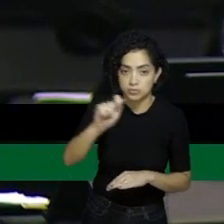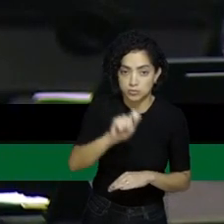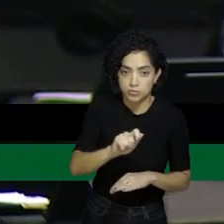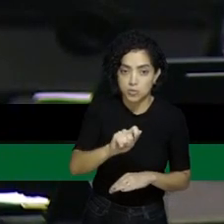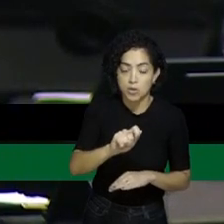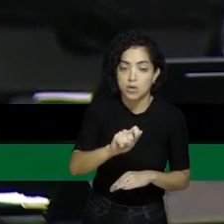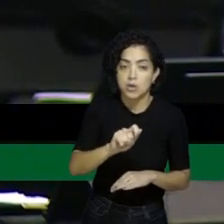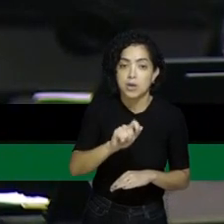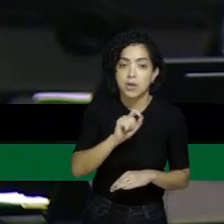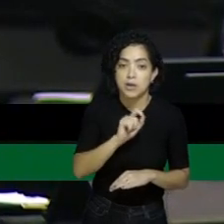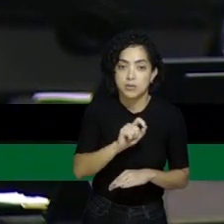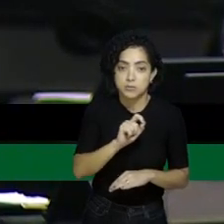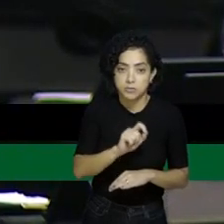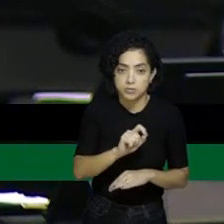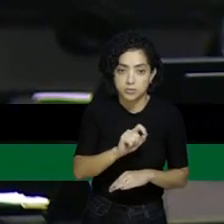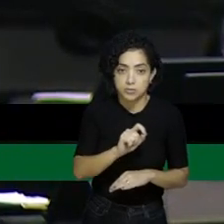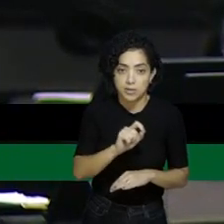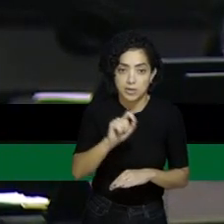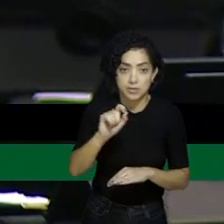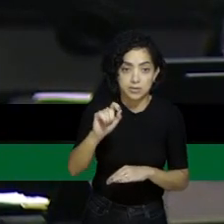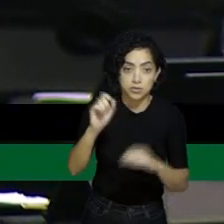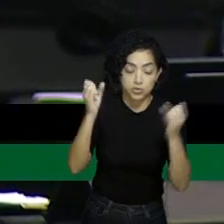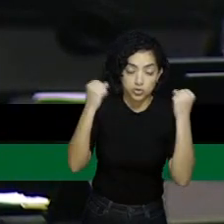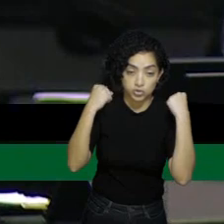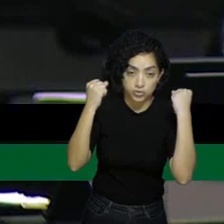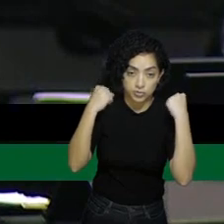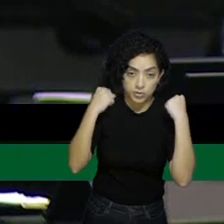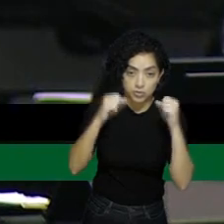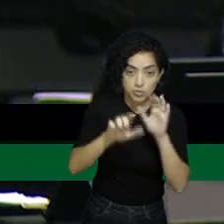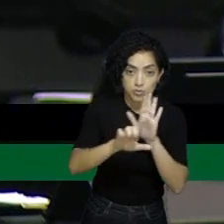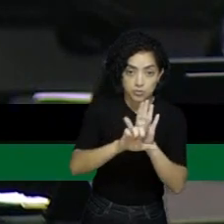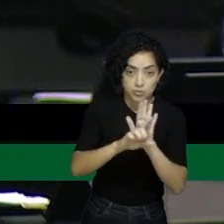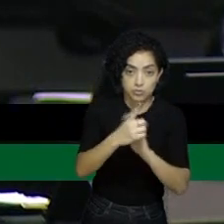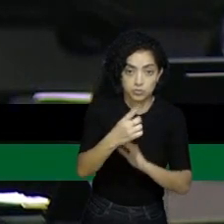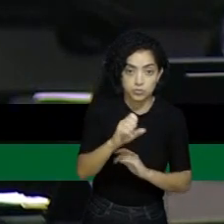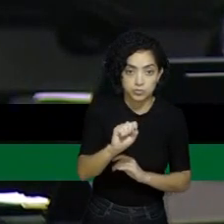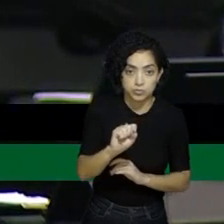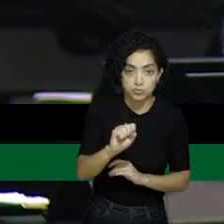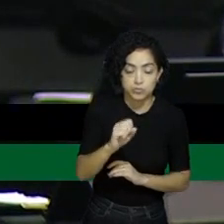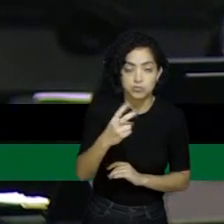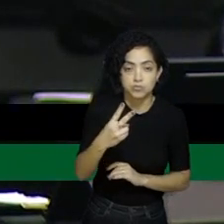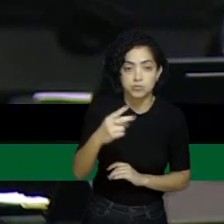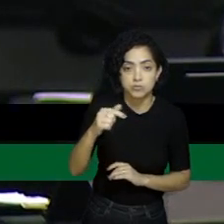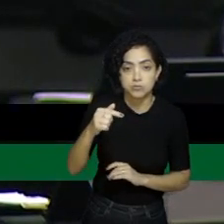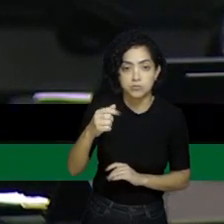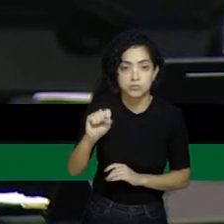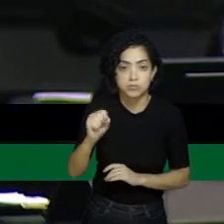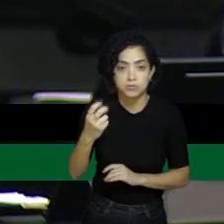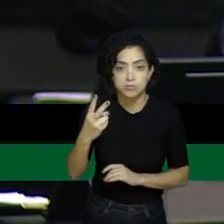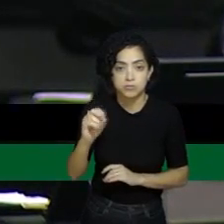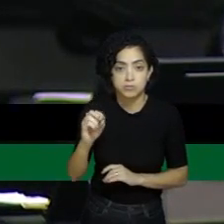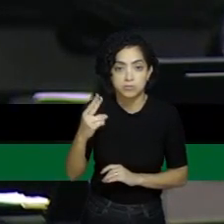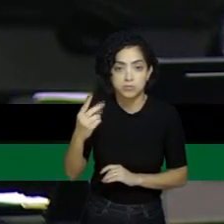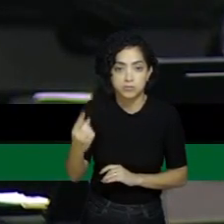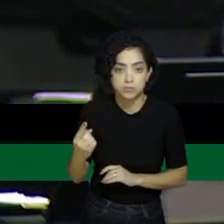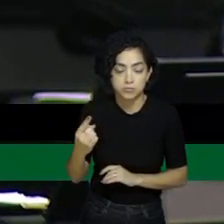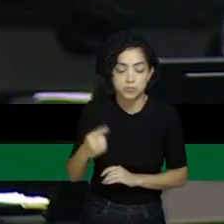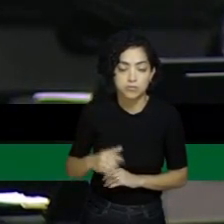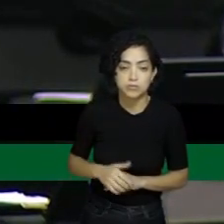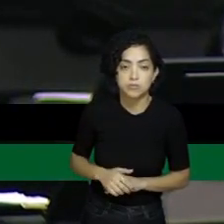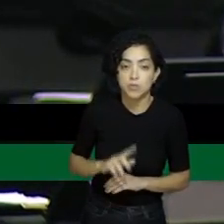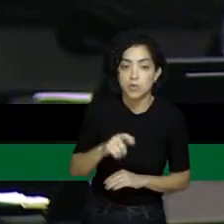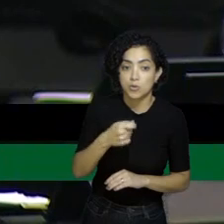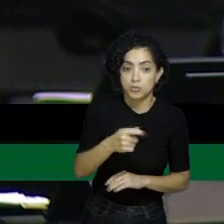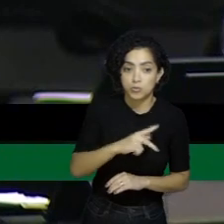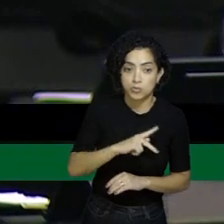do Chapecó, de Chapecó, e altera o anexo único da lei número 18.278/2021, que consolida os atos normativos que concedem o título